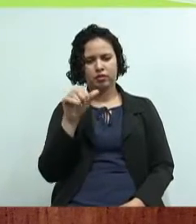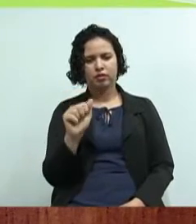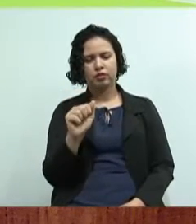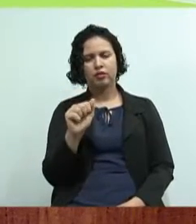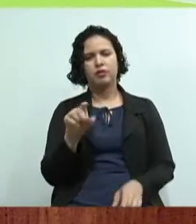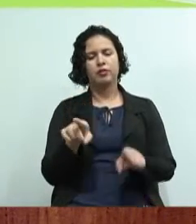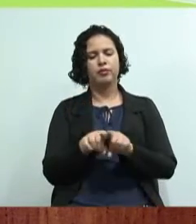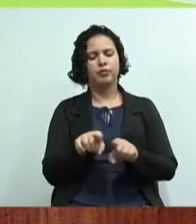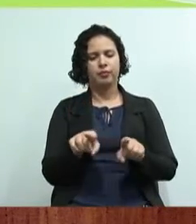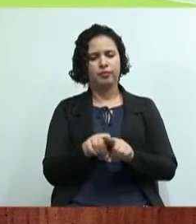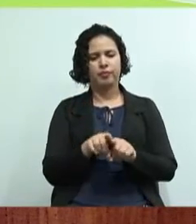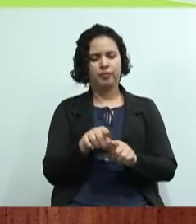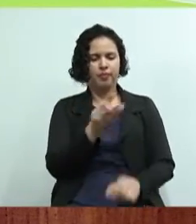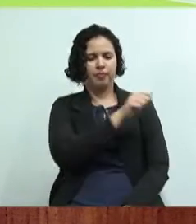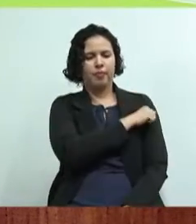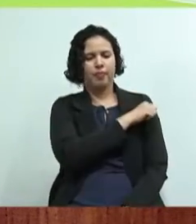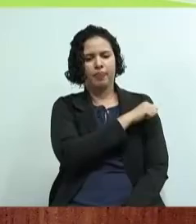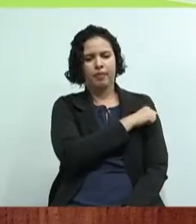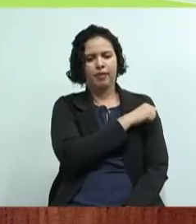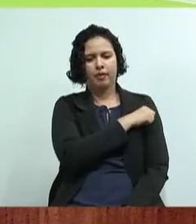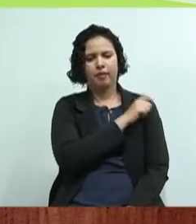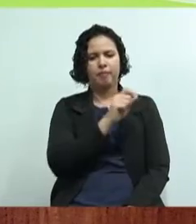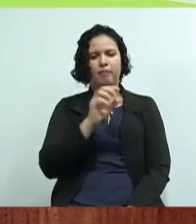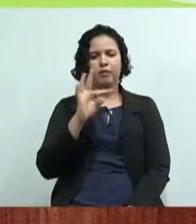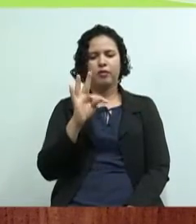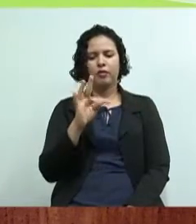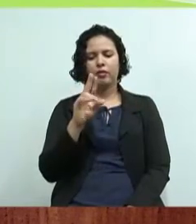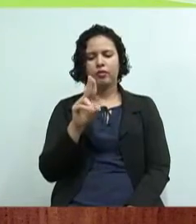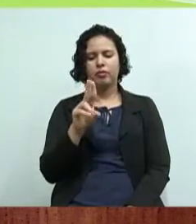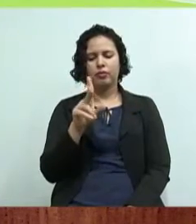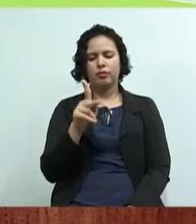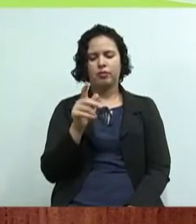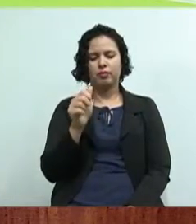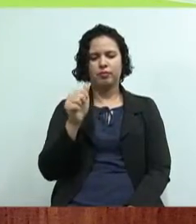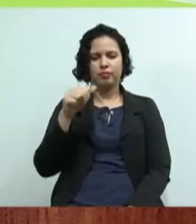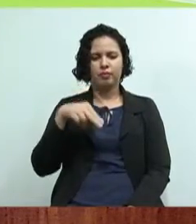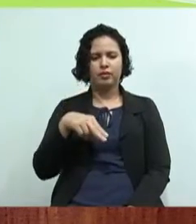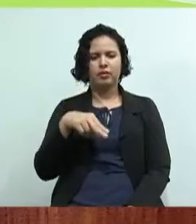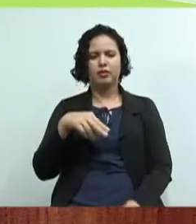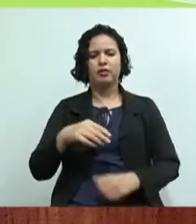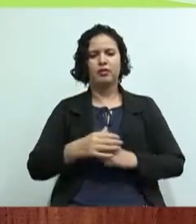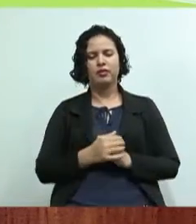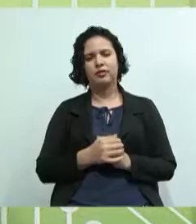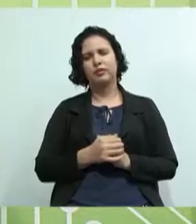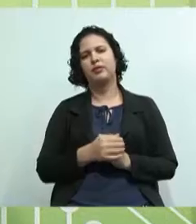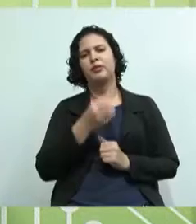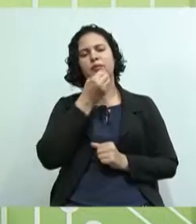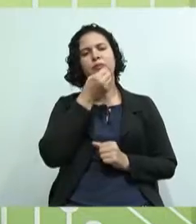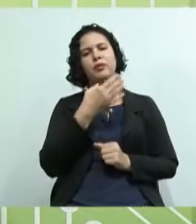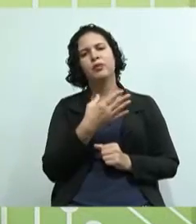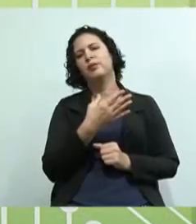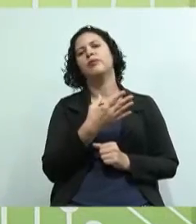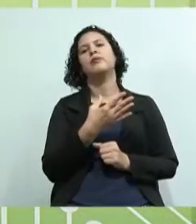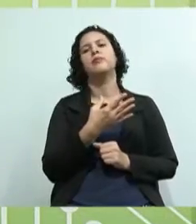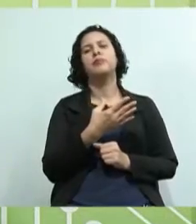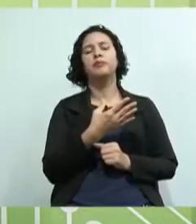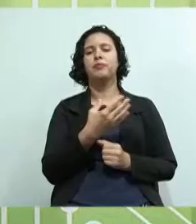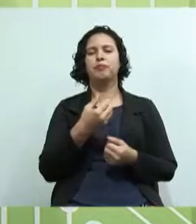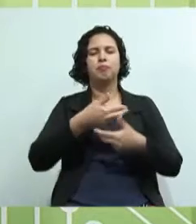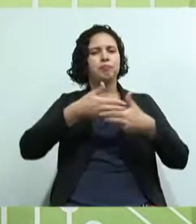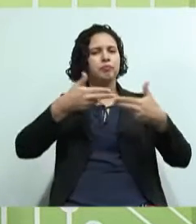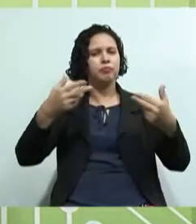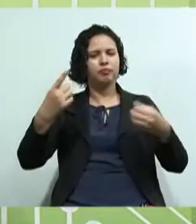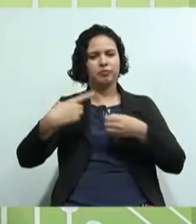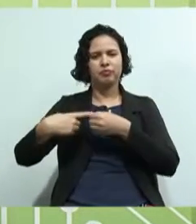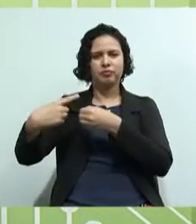Gomes, em Rio Pardo, e os alunos da Escola Tupã, em Nova Colina, que disseram que estão ligadinhos aí na teleaula. Aí, muito bem, ó. Então, vários